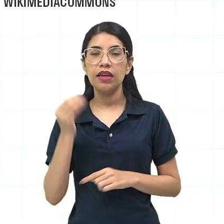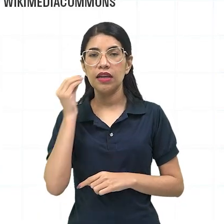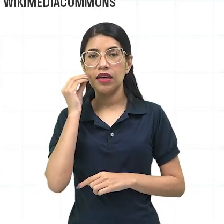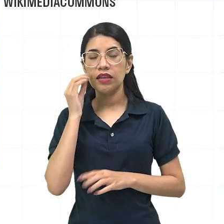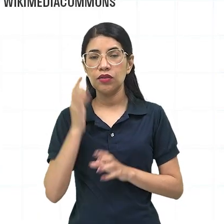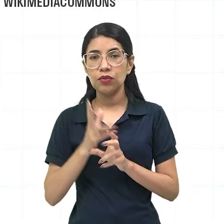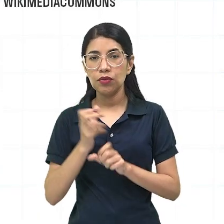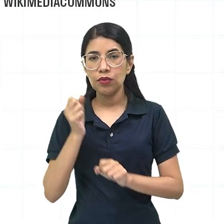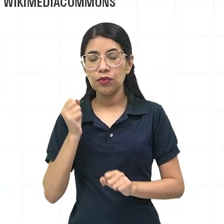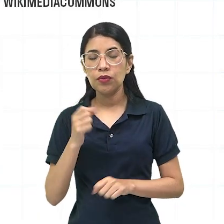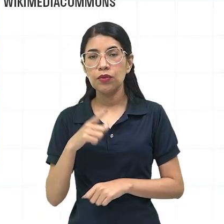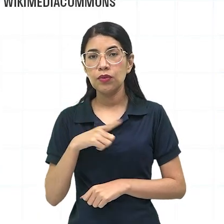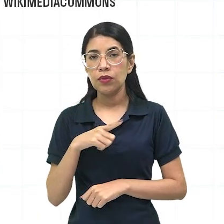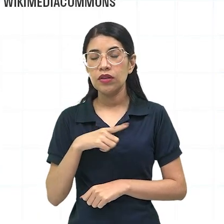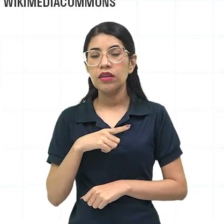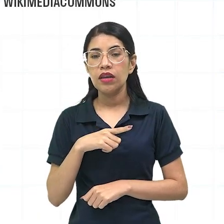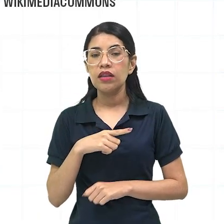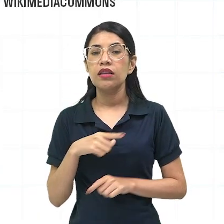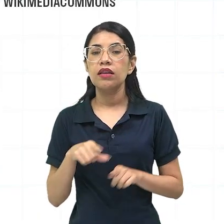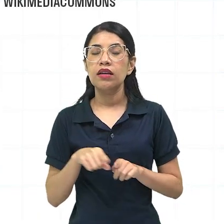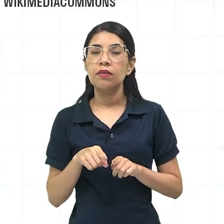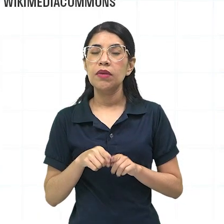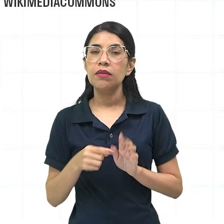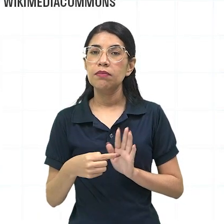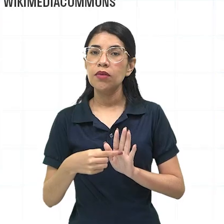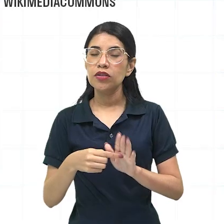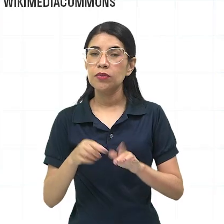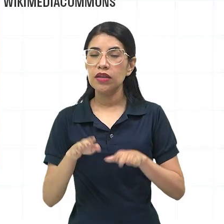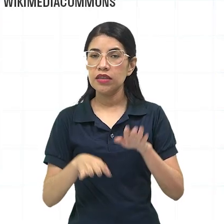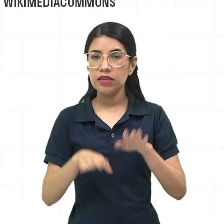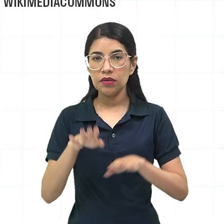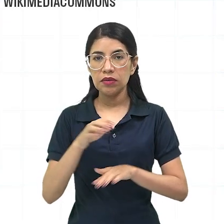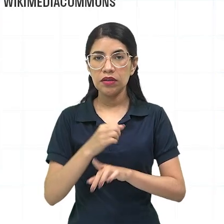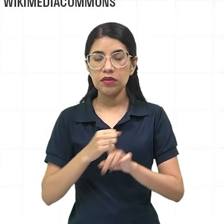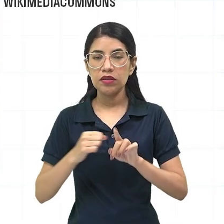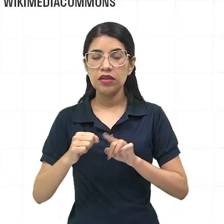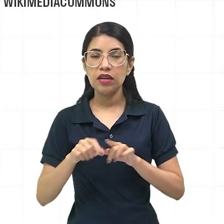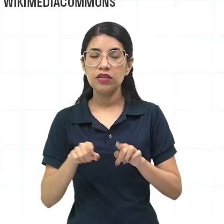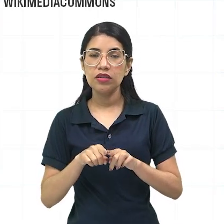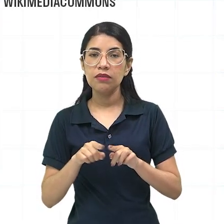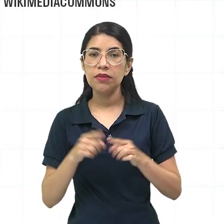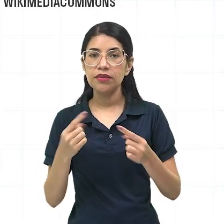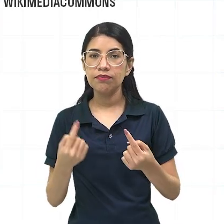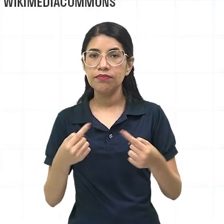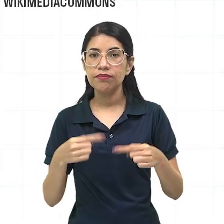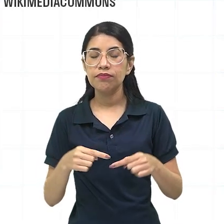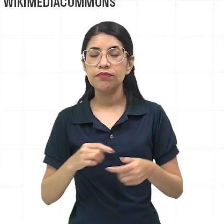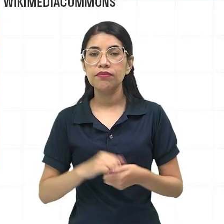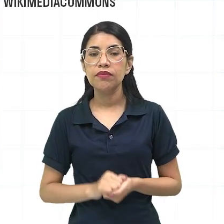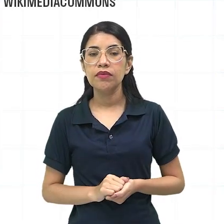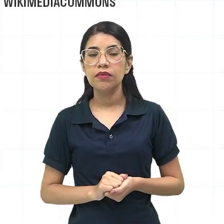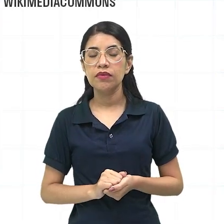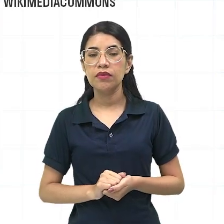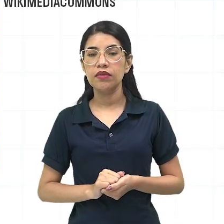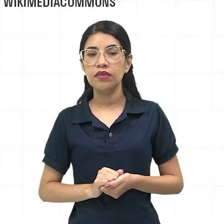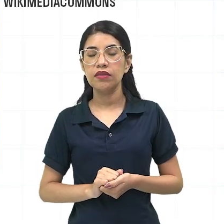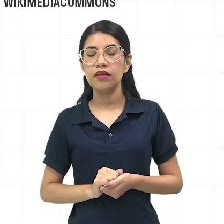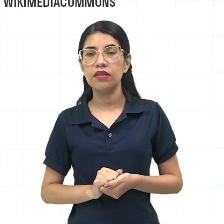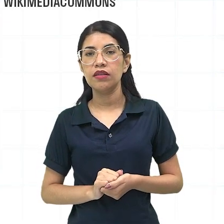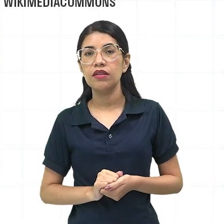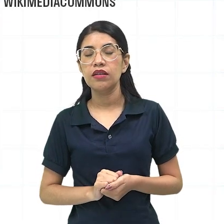a qualquer custo traz para a gente essa desigualdade e o conflito. Então, a Primavera dos Povos,